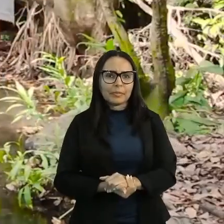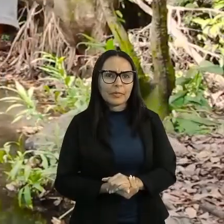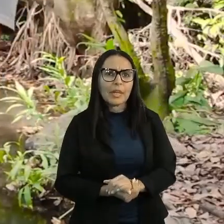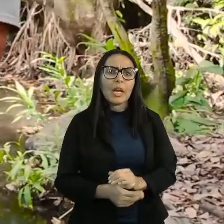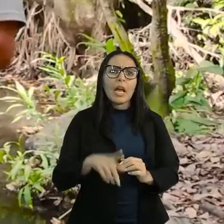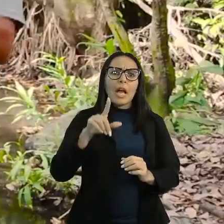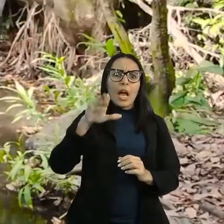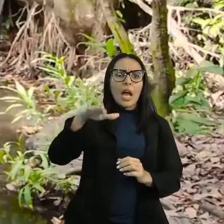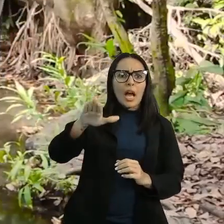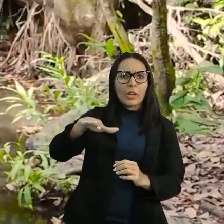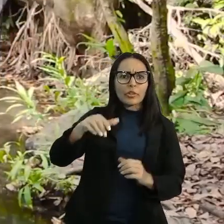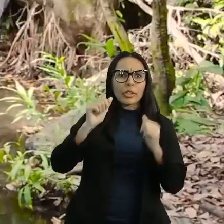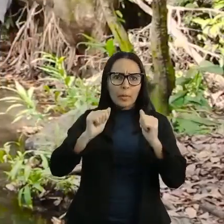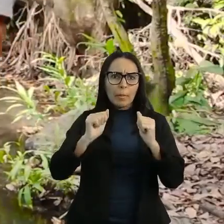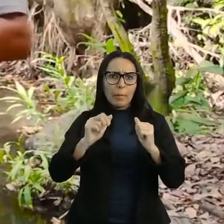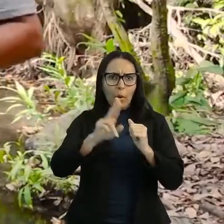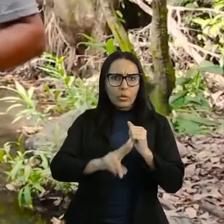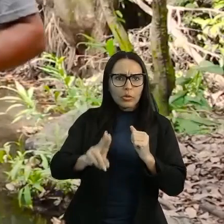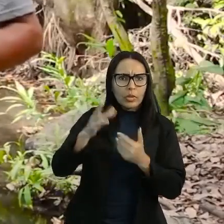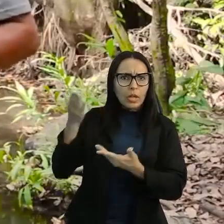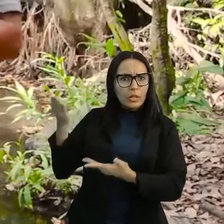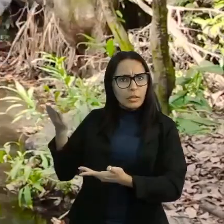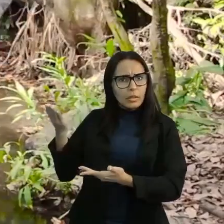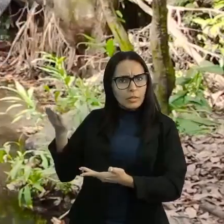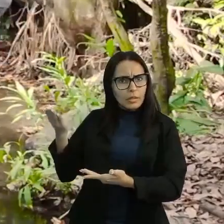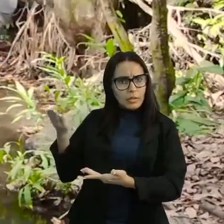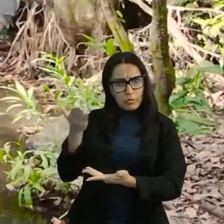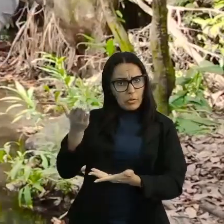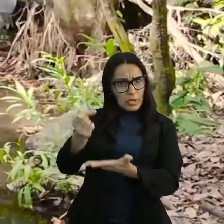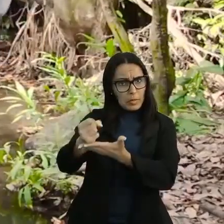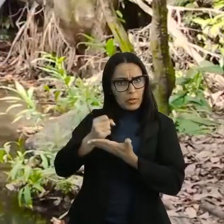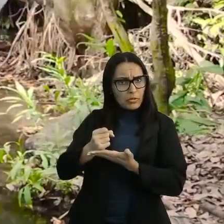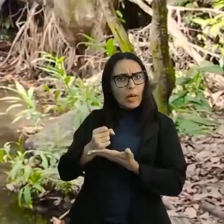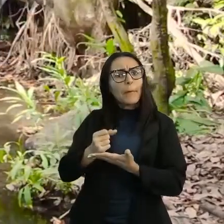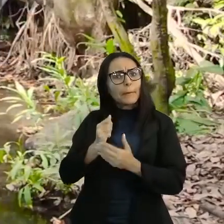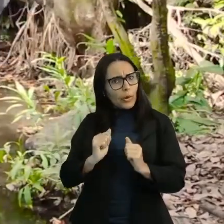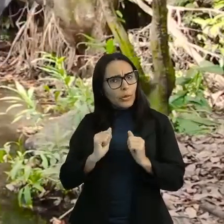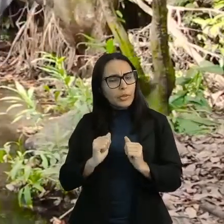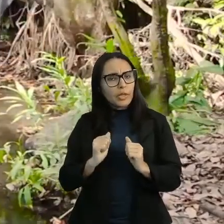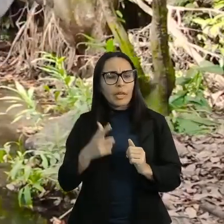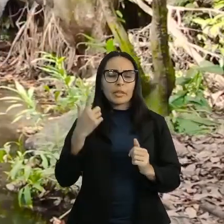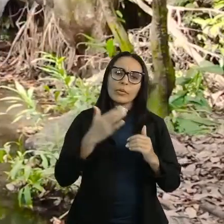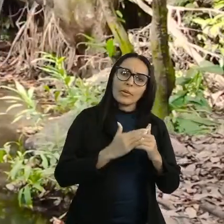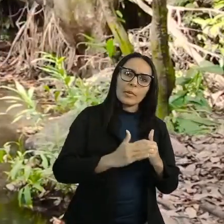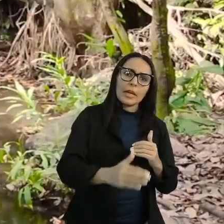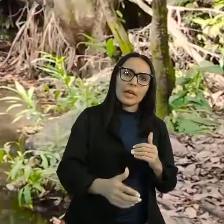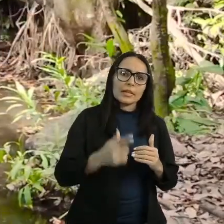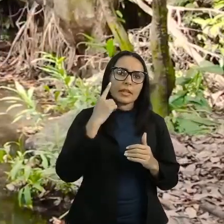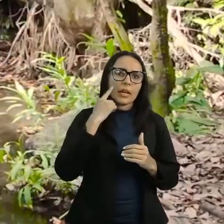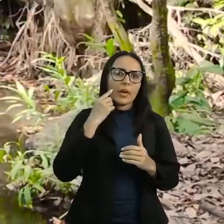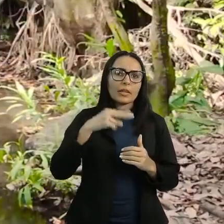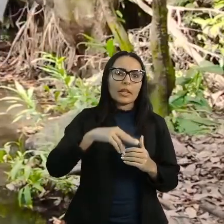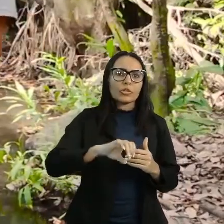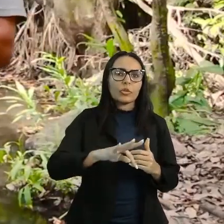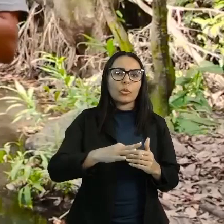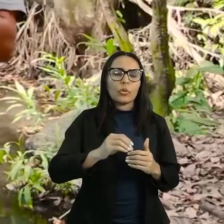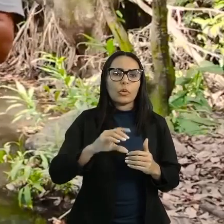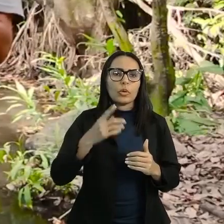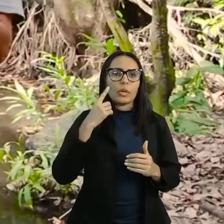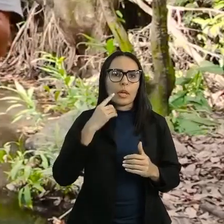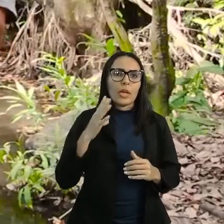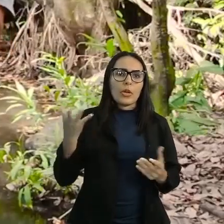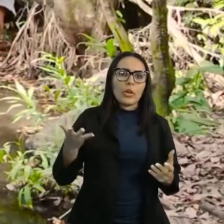vão te levar para outros níveis de sucesso, que também são bons, também é considerado sucesso, mas acaba que a sociedade ela minimiza um pouco a importância,